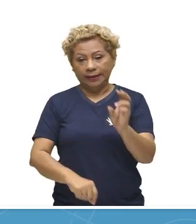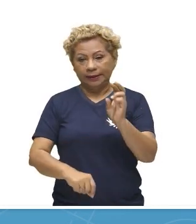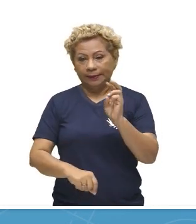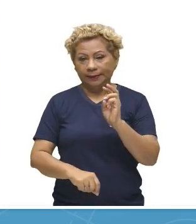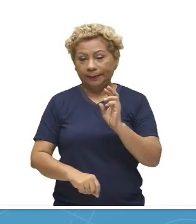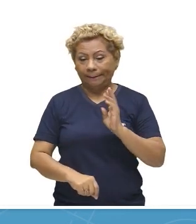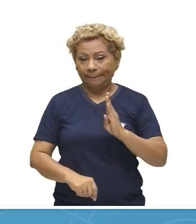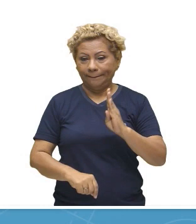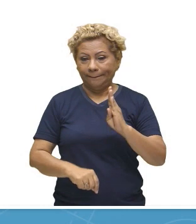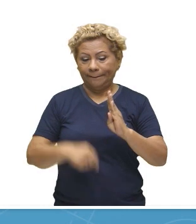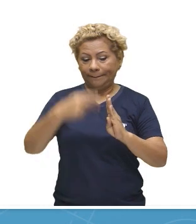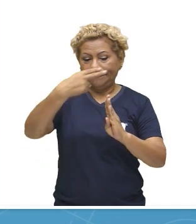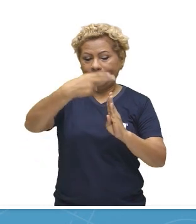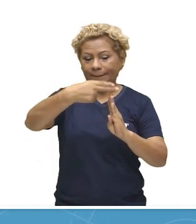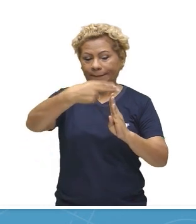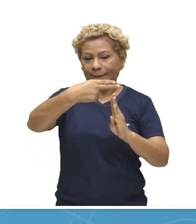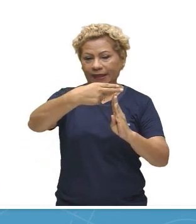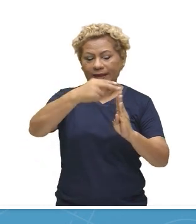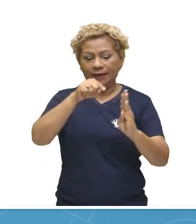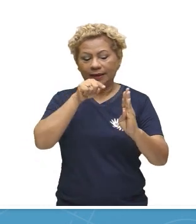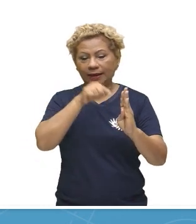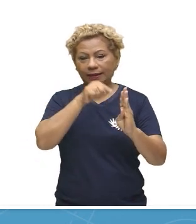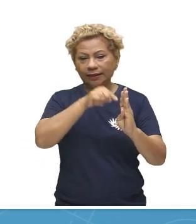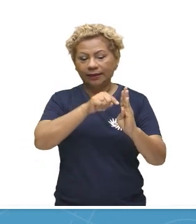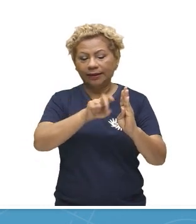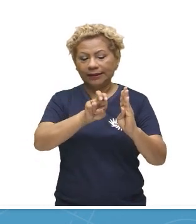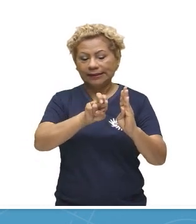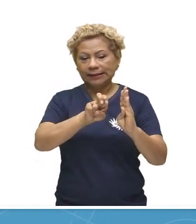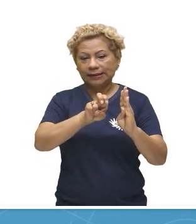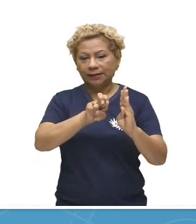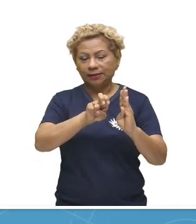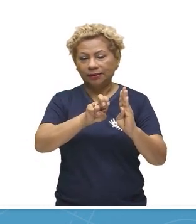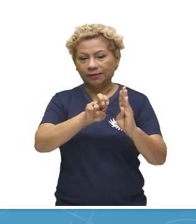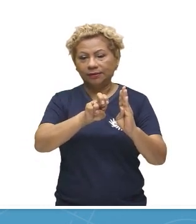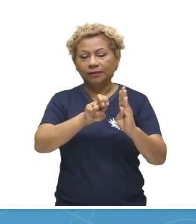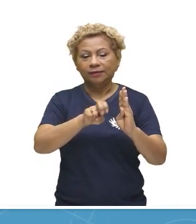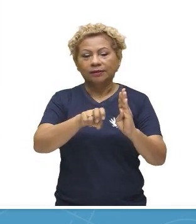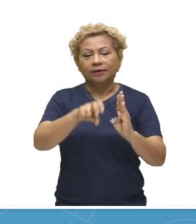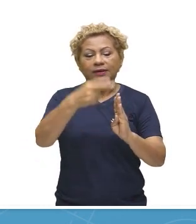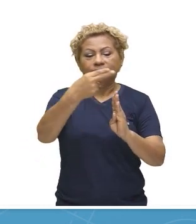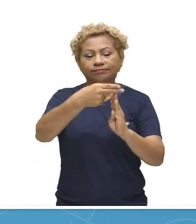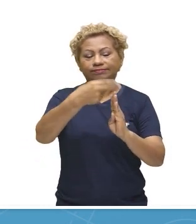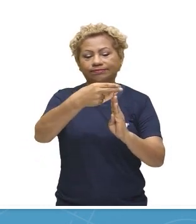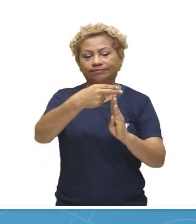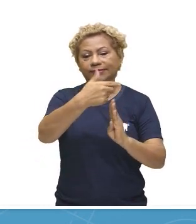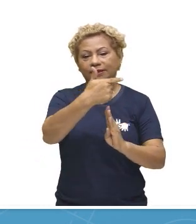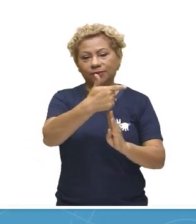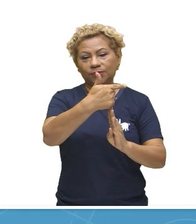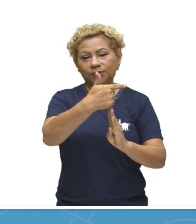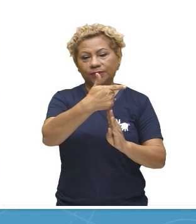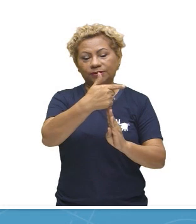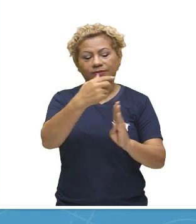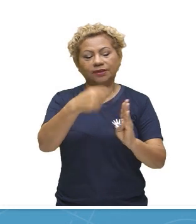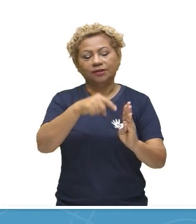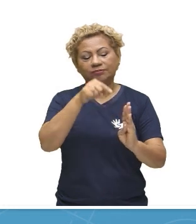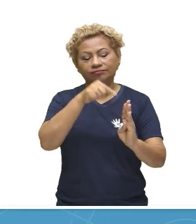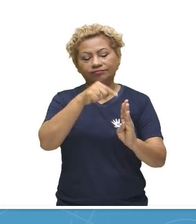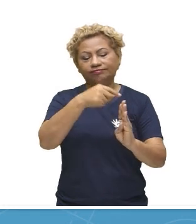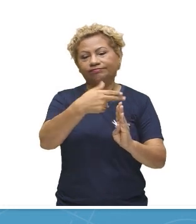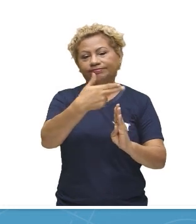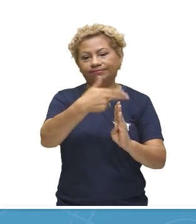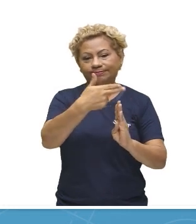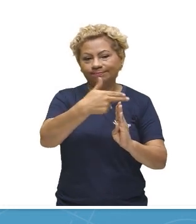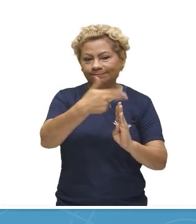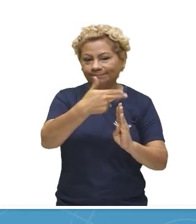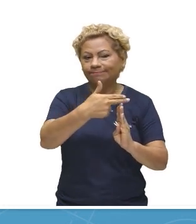quê? 5 ao quadrado, a gente vai ter como base o número 5 e o expoente é o